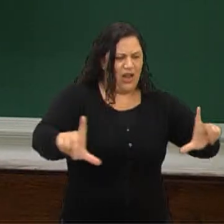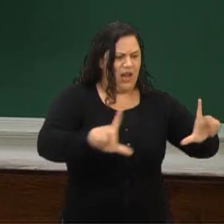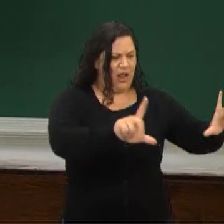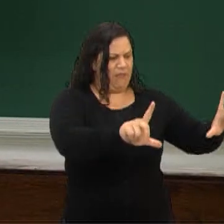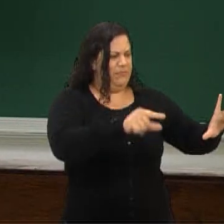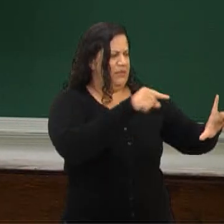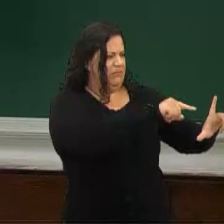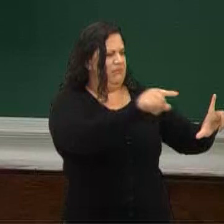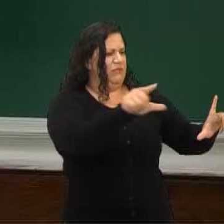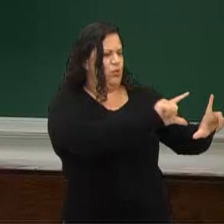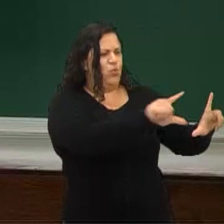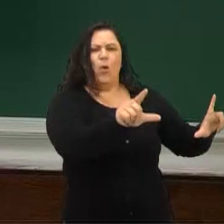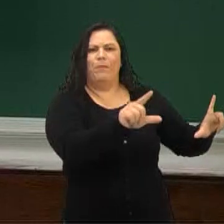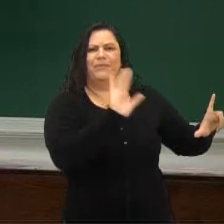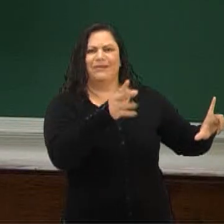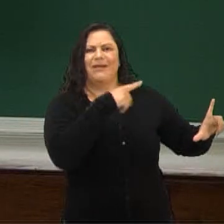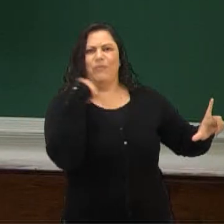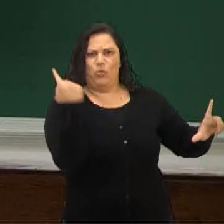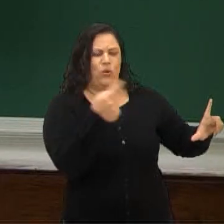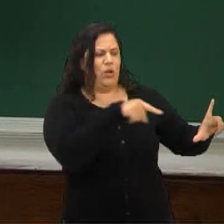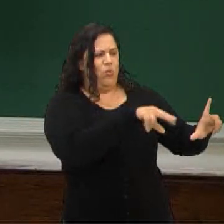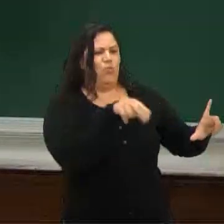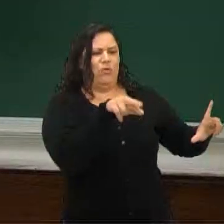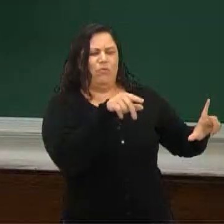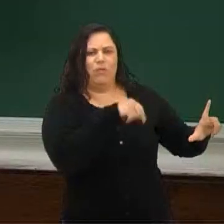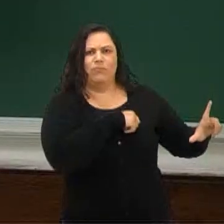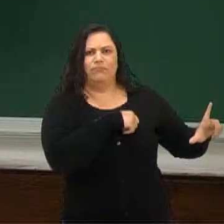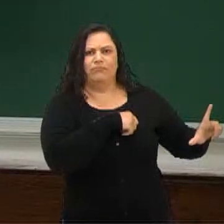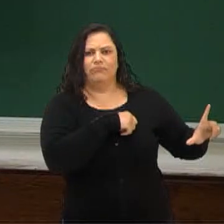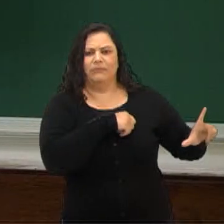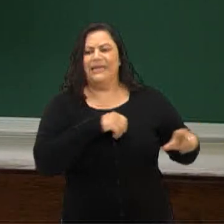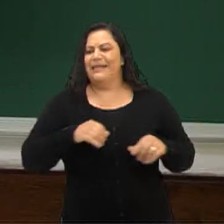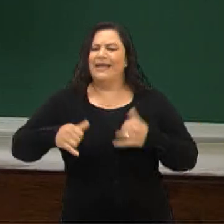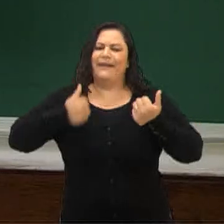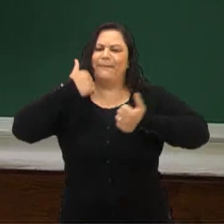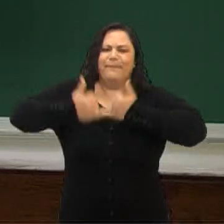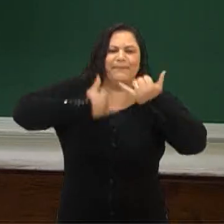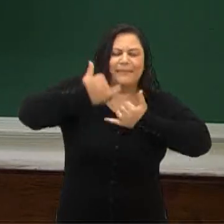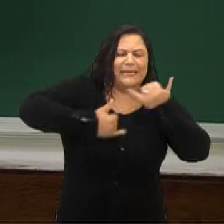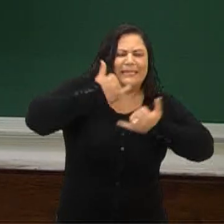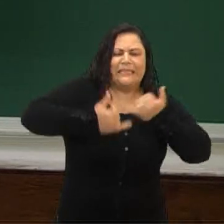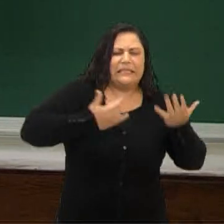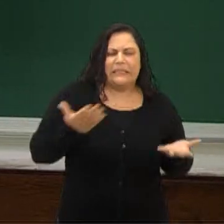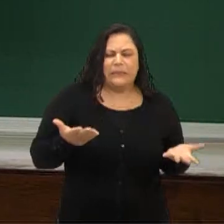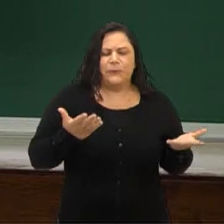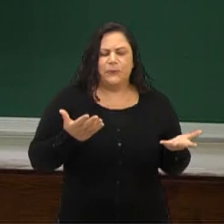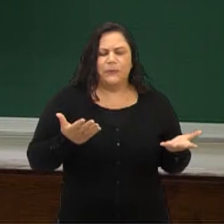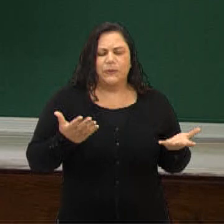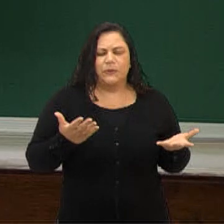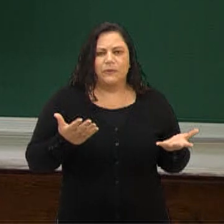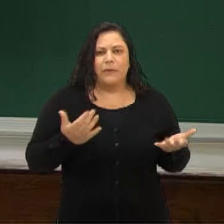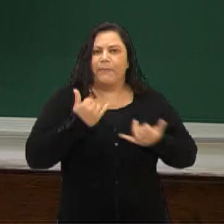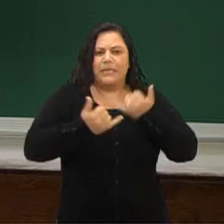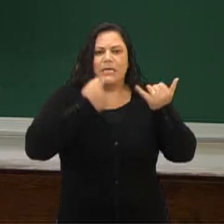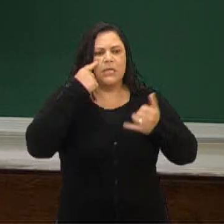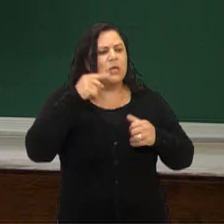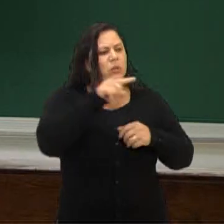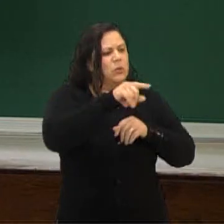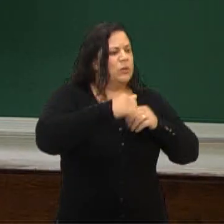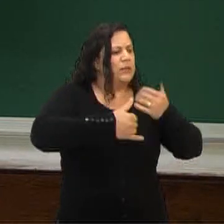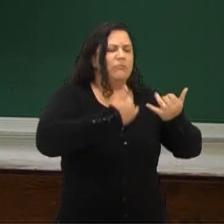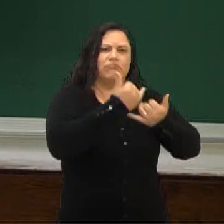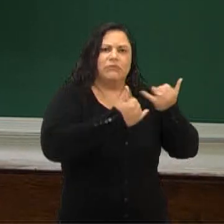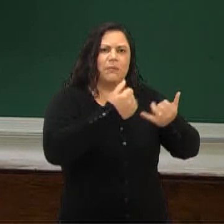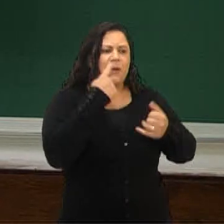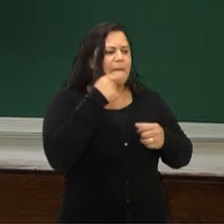fica na cabeça dessa criança? Então pensa, né, pessoal? O cara é um gênio, mas ele vendeu um quadro em vida. Tá?